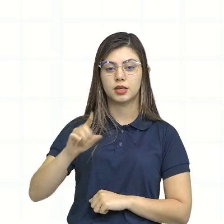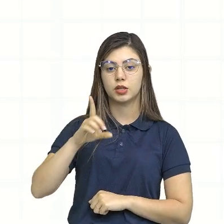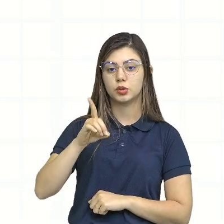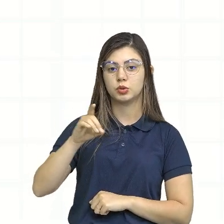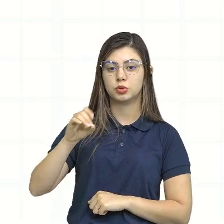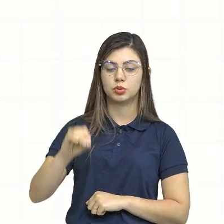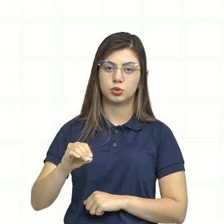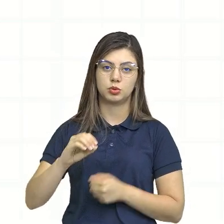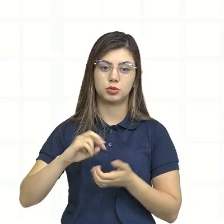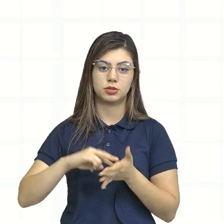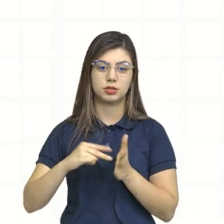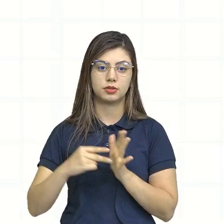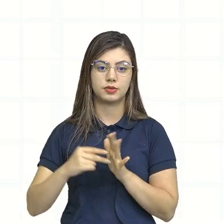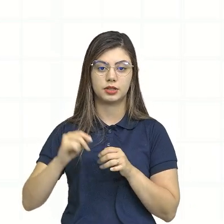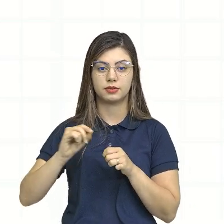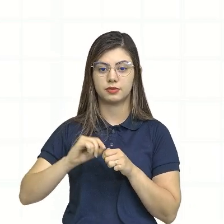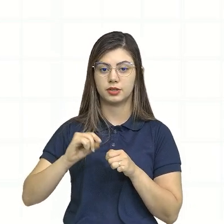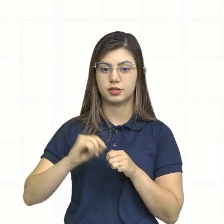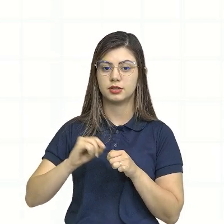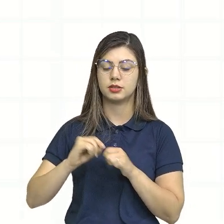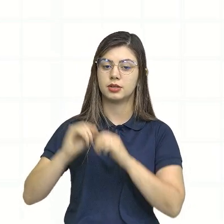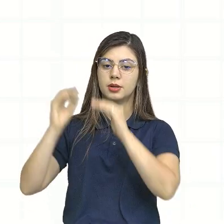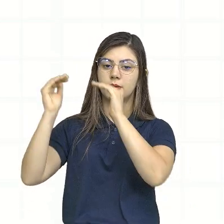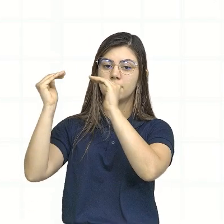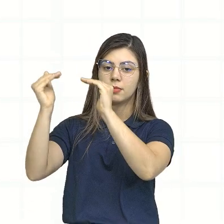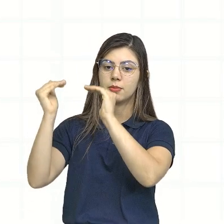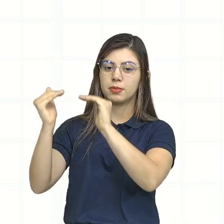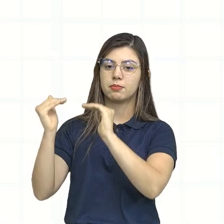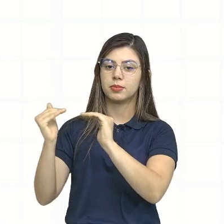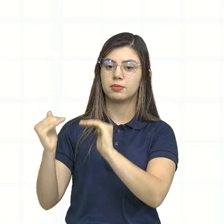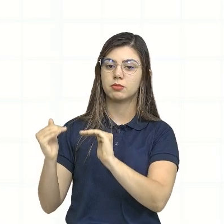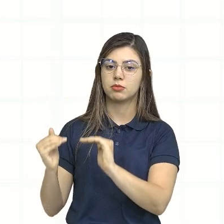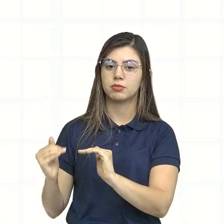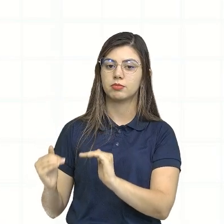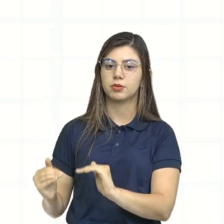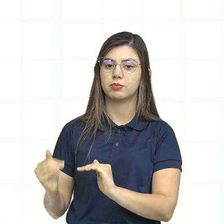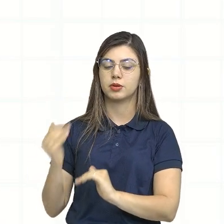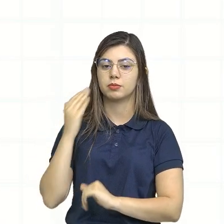see, ver, play, jogar, brincar ou tocar,